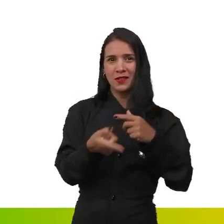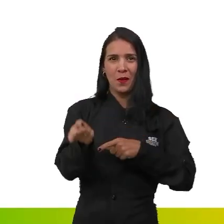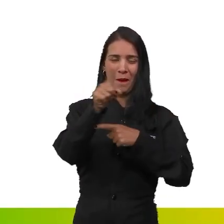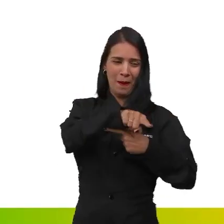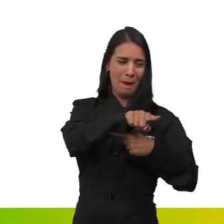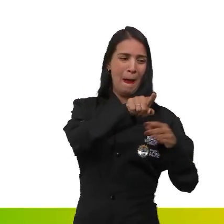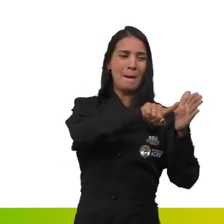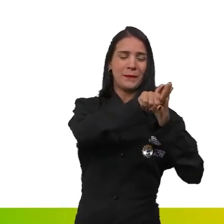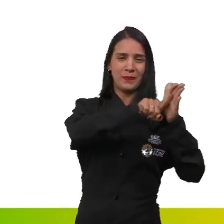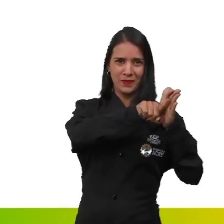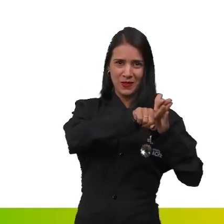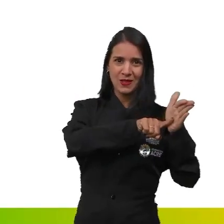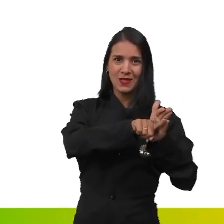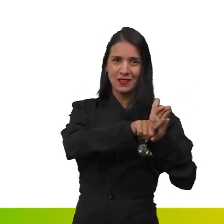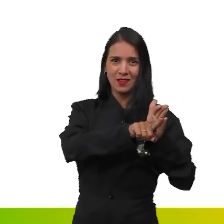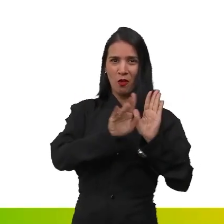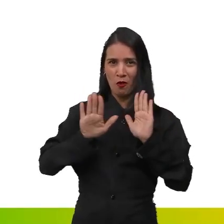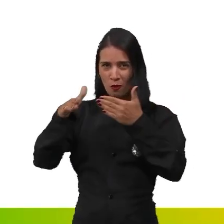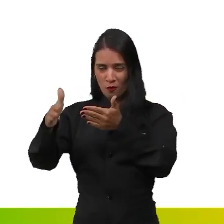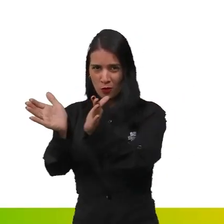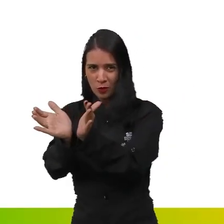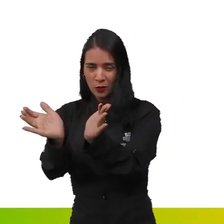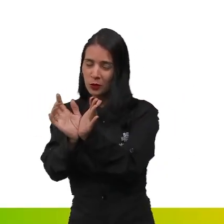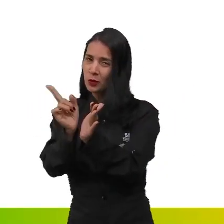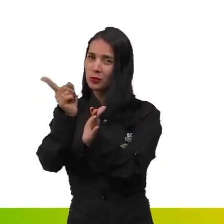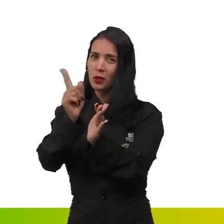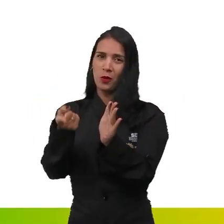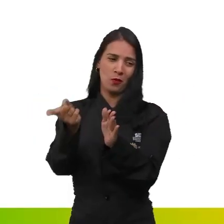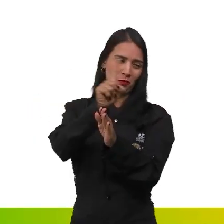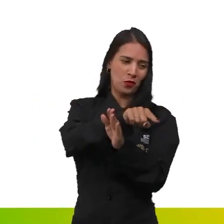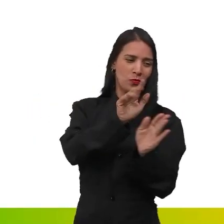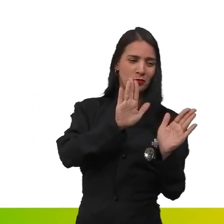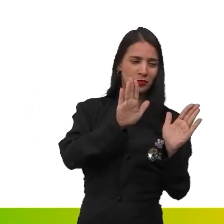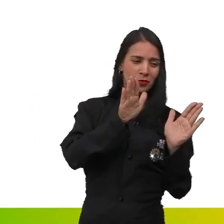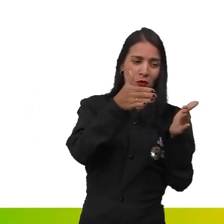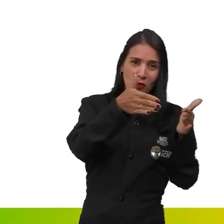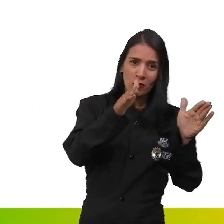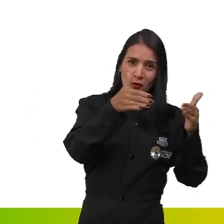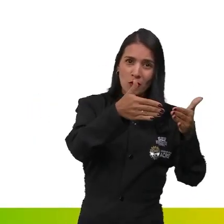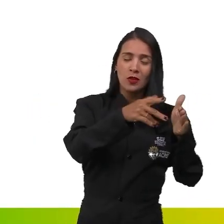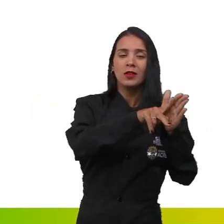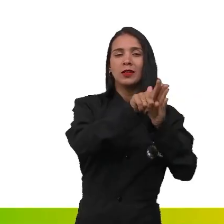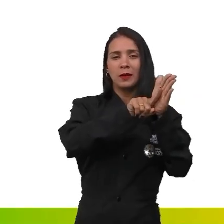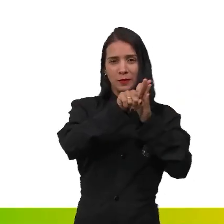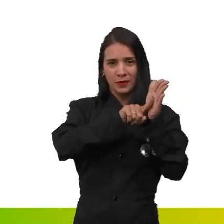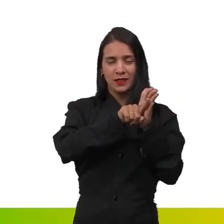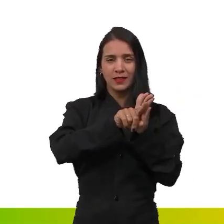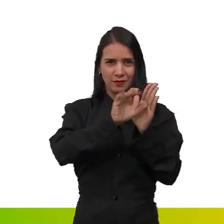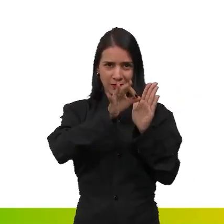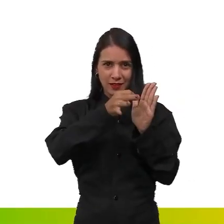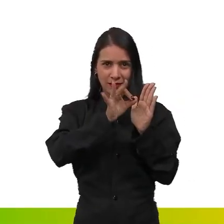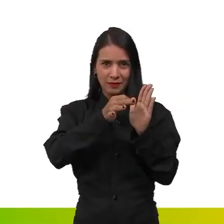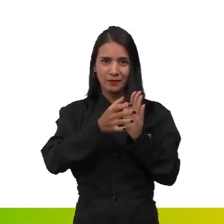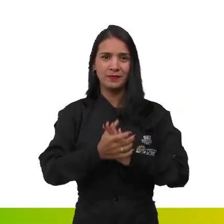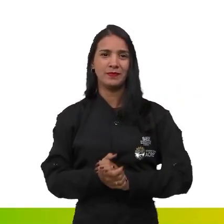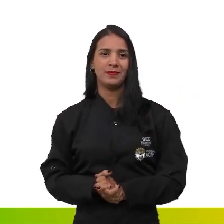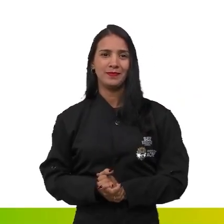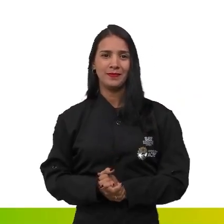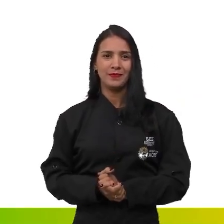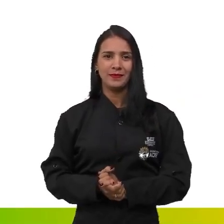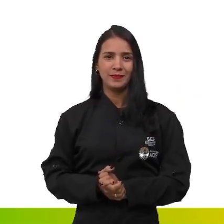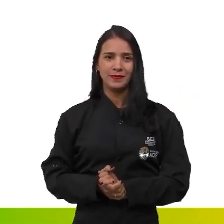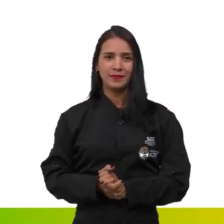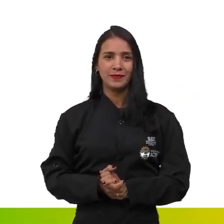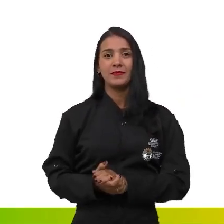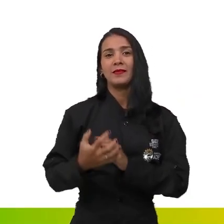no meu conteúdo e não aí na ação em si, tá? A